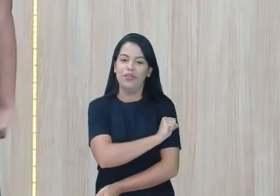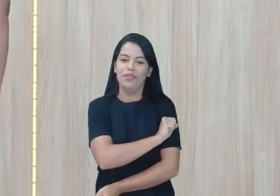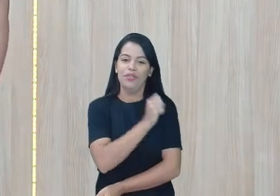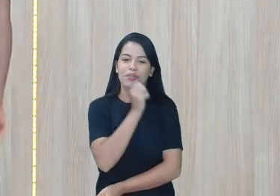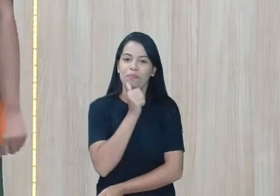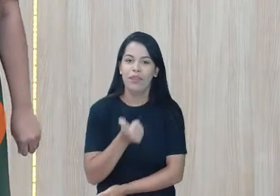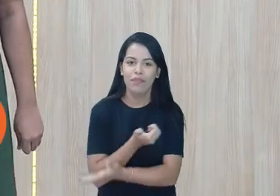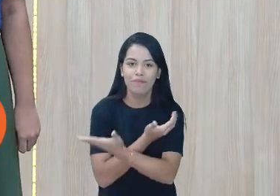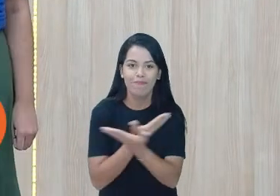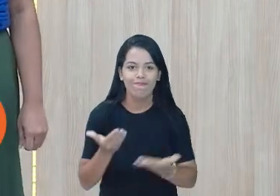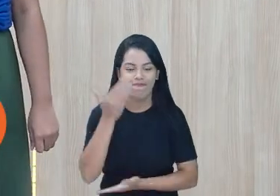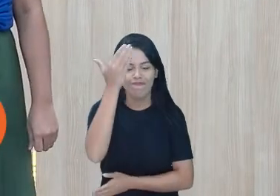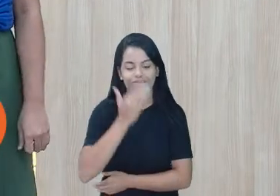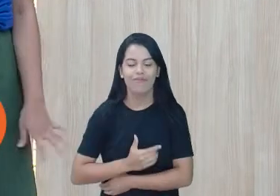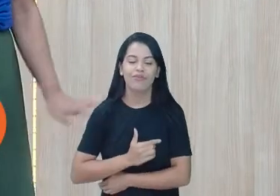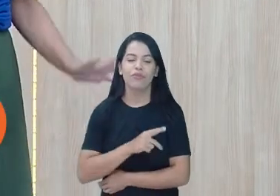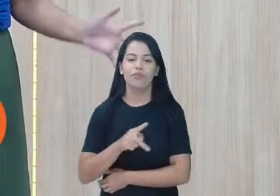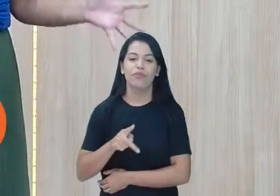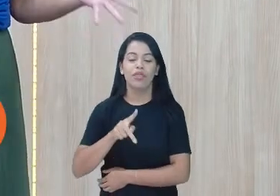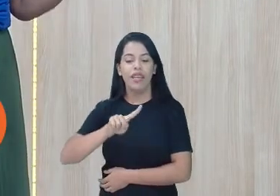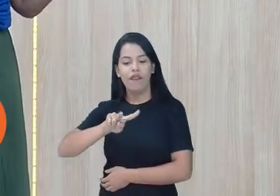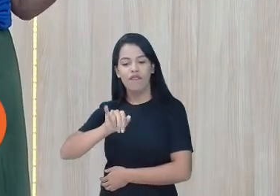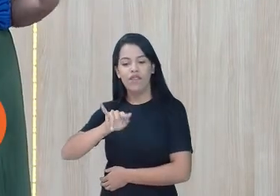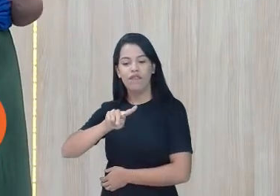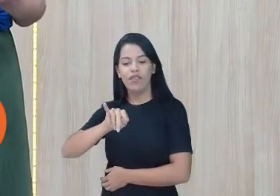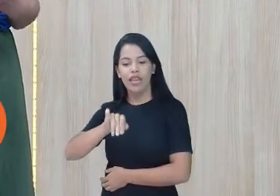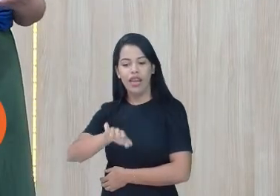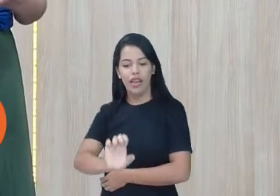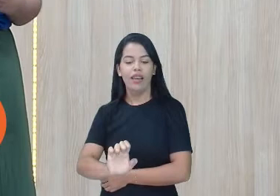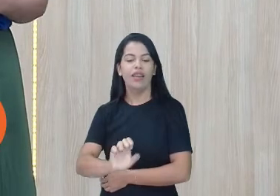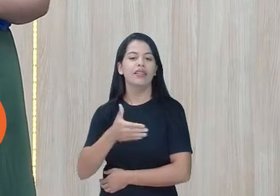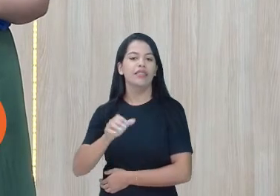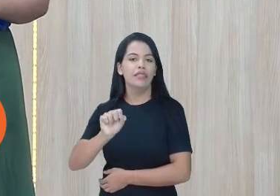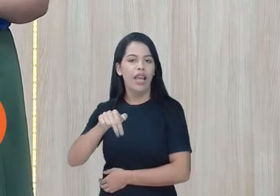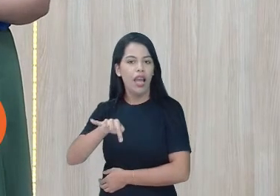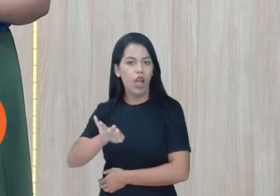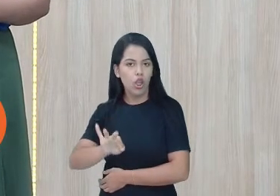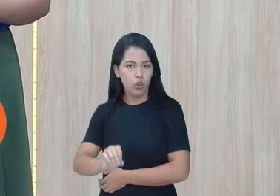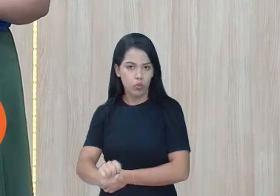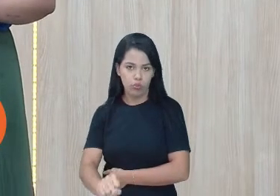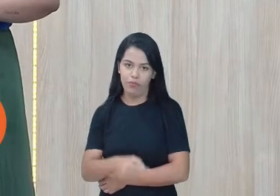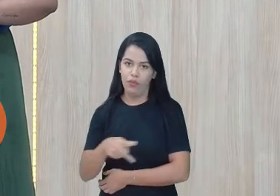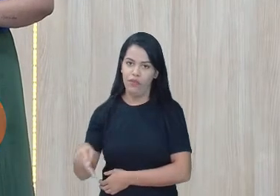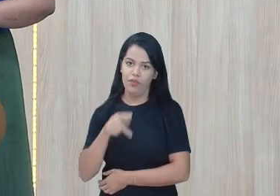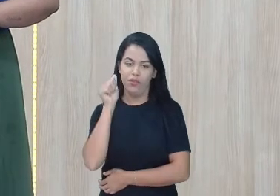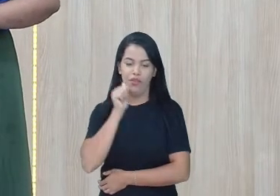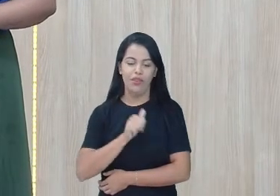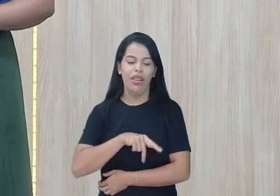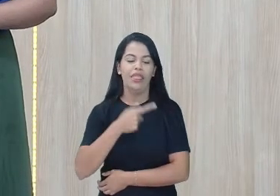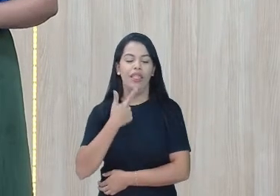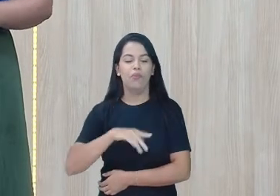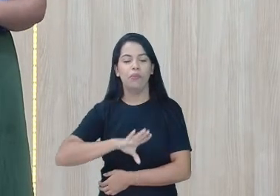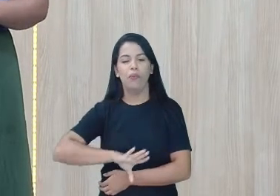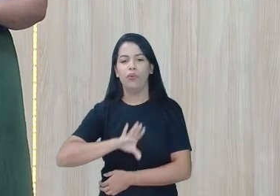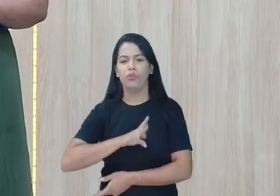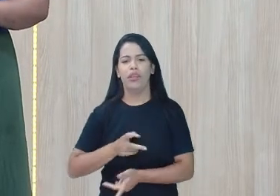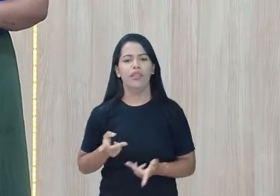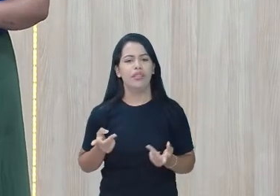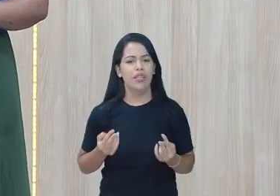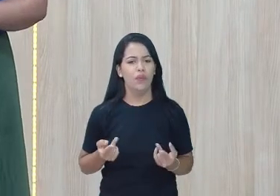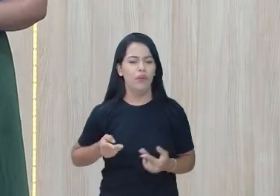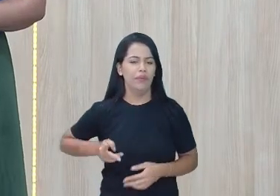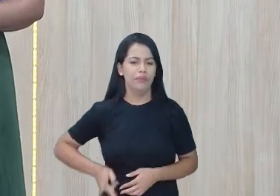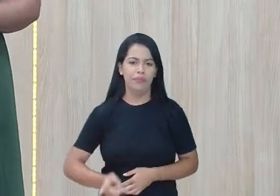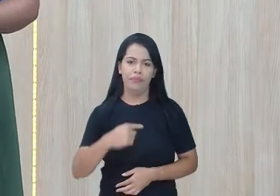bem com vocês? Eu sou Viviane Santos e hoje eu serei a sua professora de língua portuguesa, tá certo? Como sempre, a gente está aqui ó, ao vivo dos